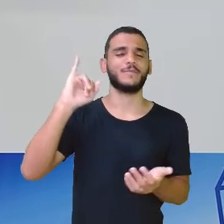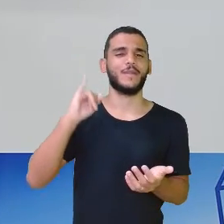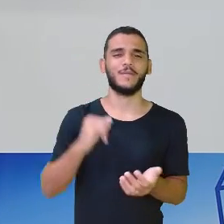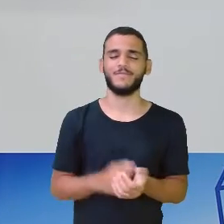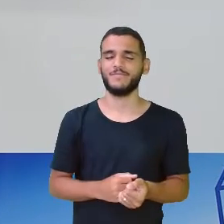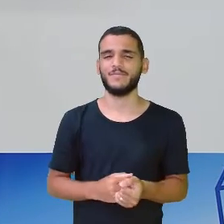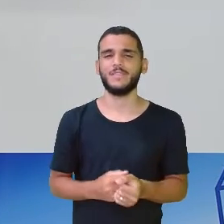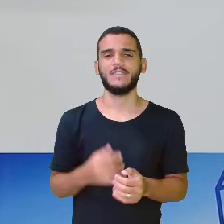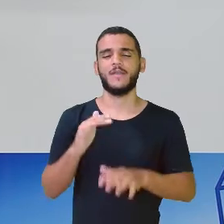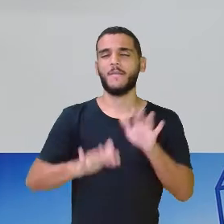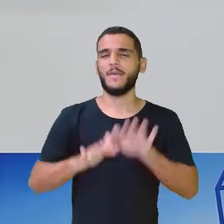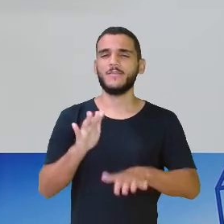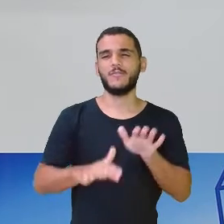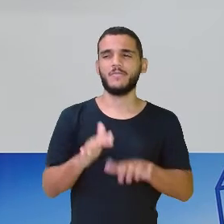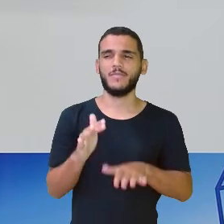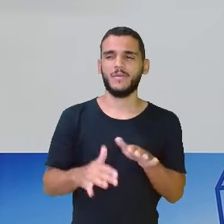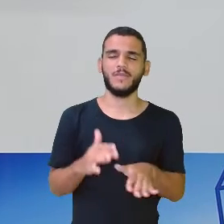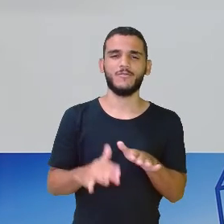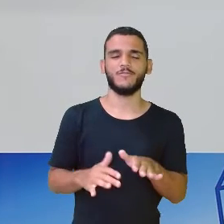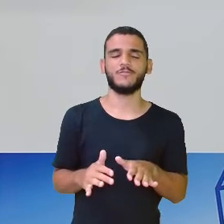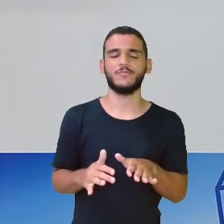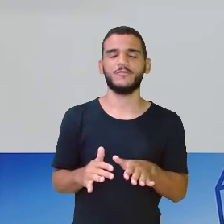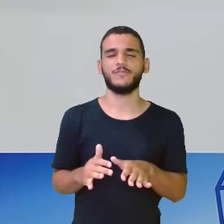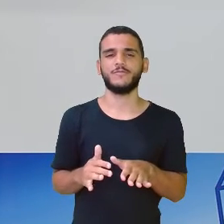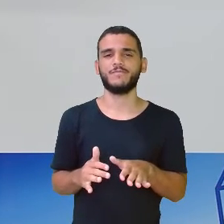beirando aí a casa de mais de